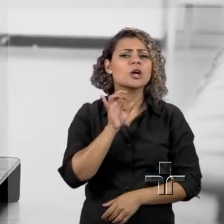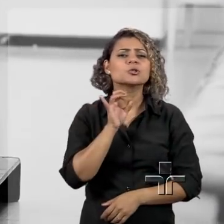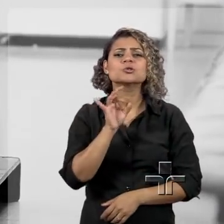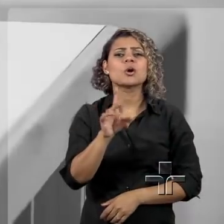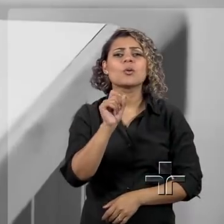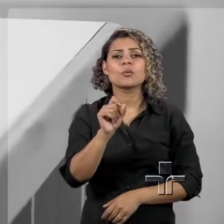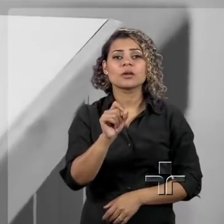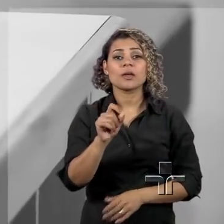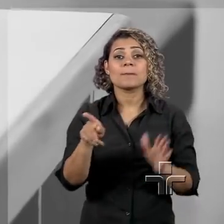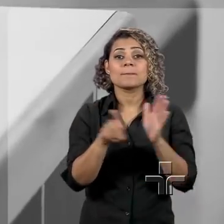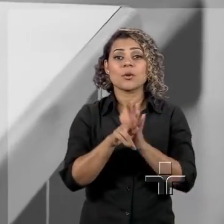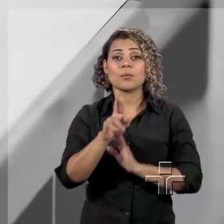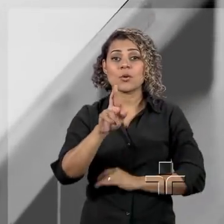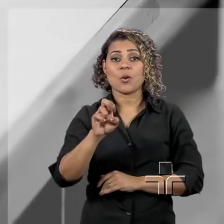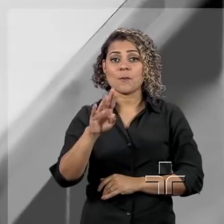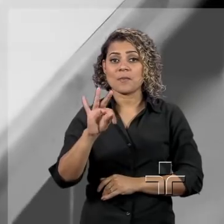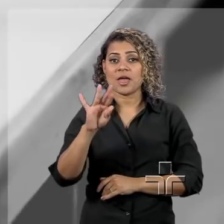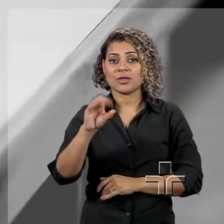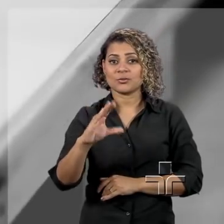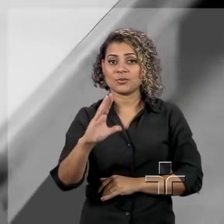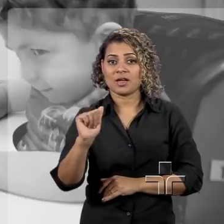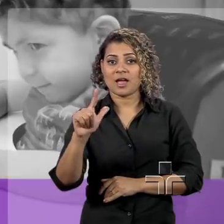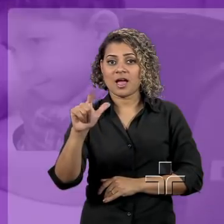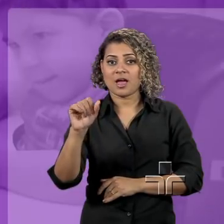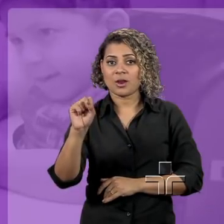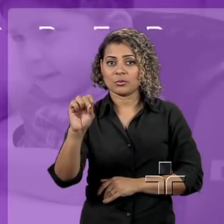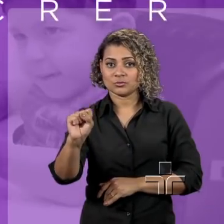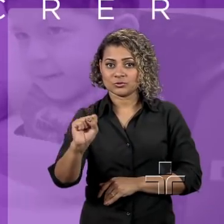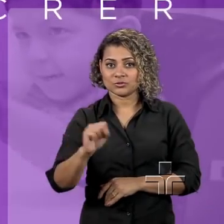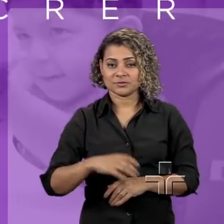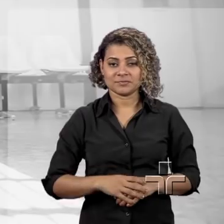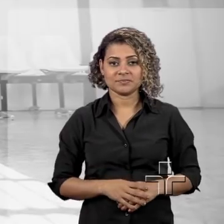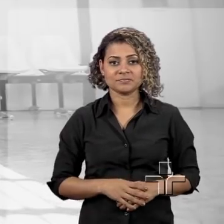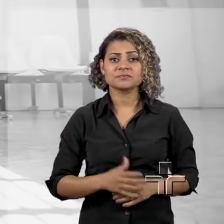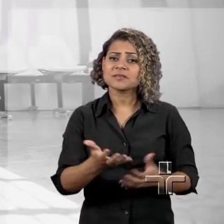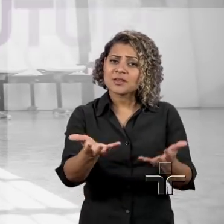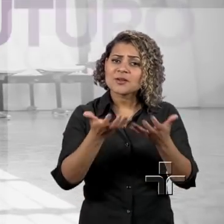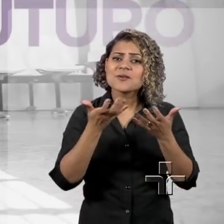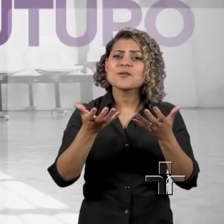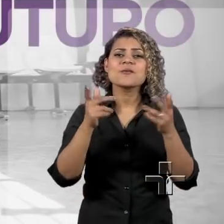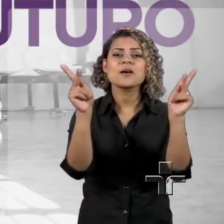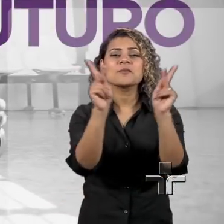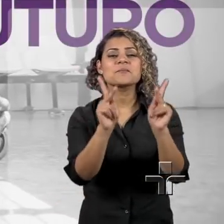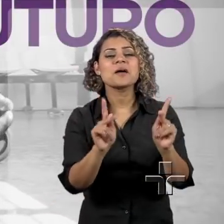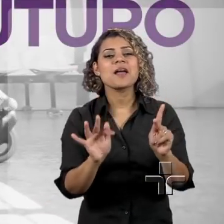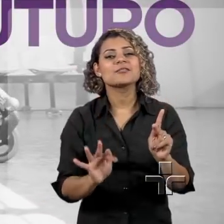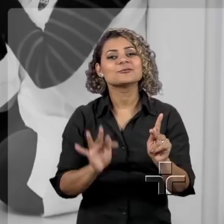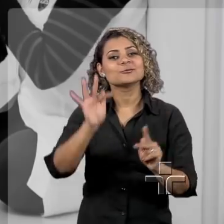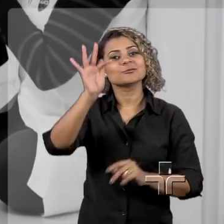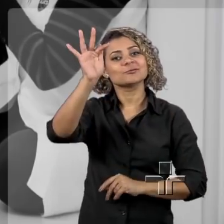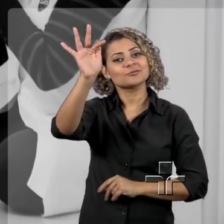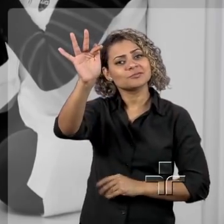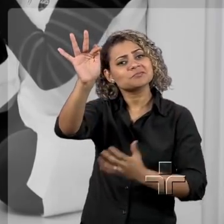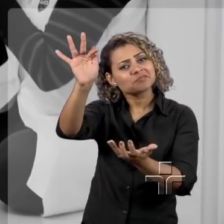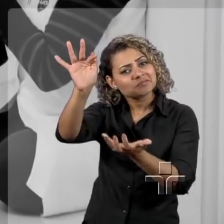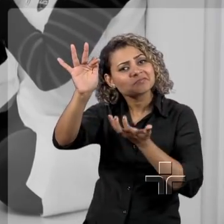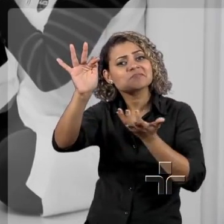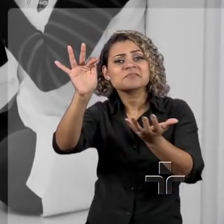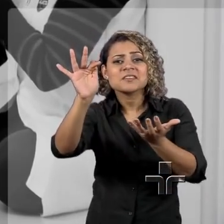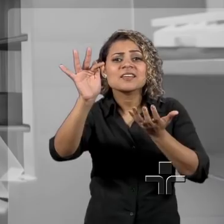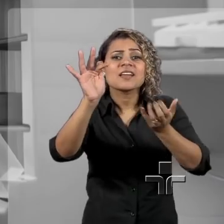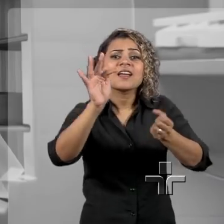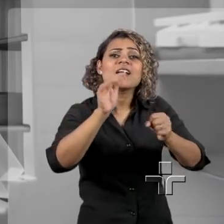voz de Roberto Carlos. Eu quero crer na paz do futuro. Eu quero ter